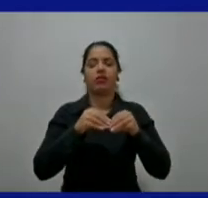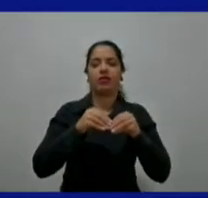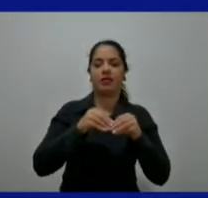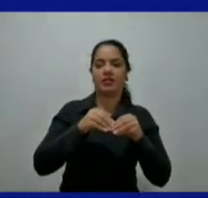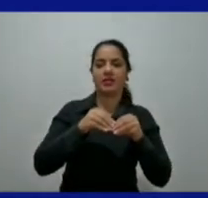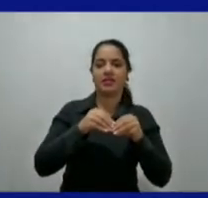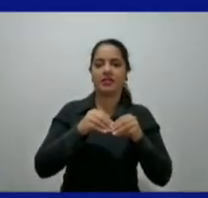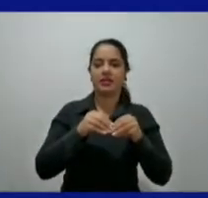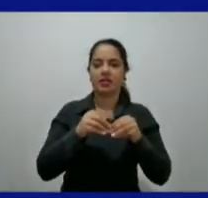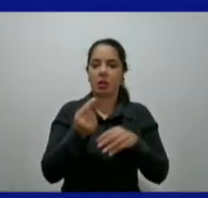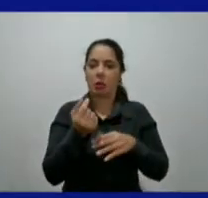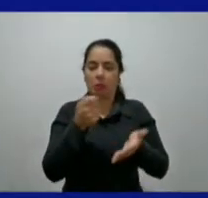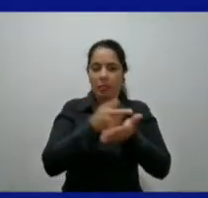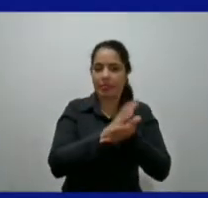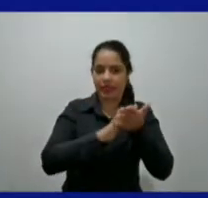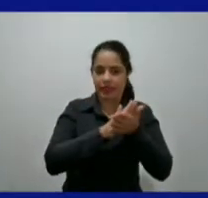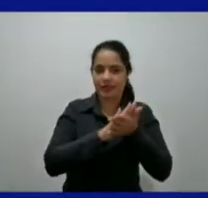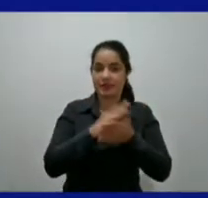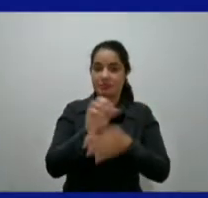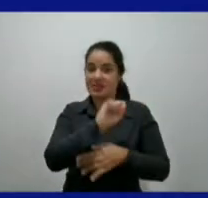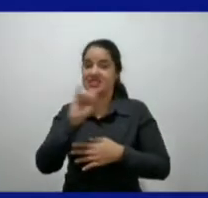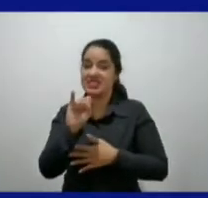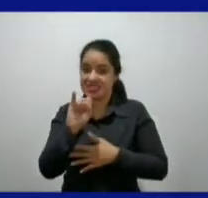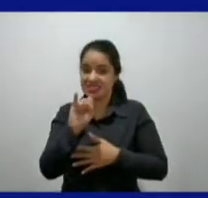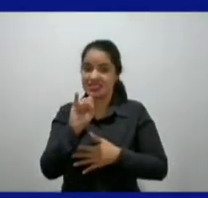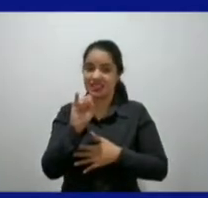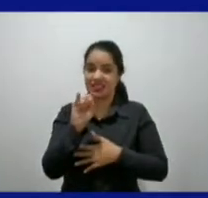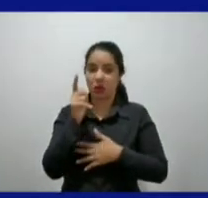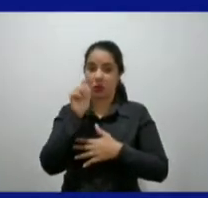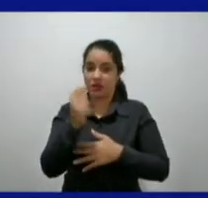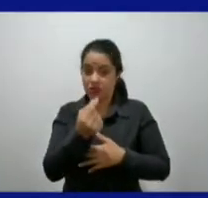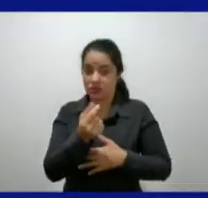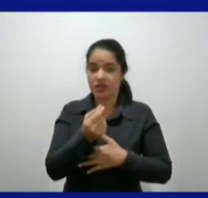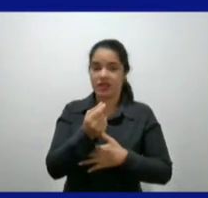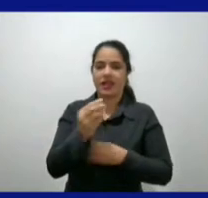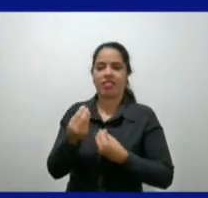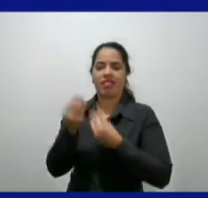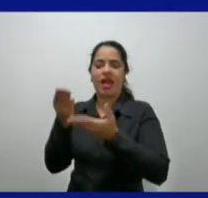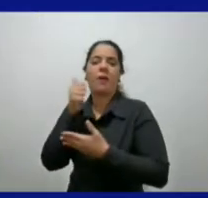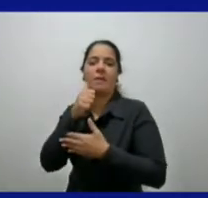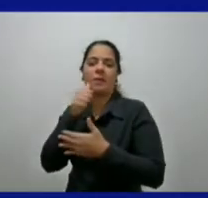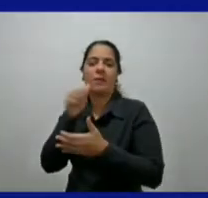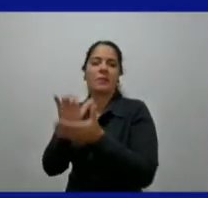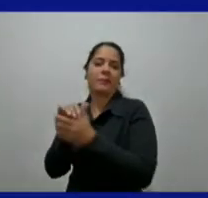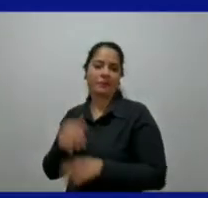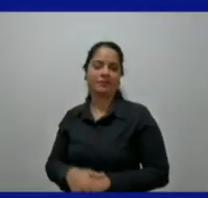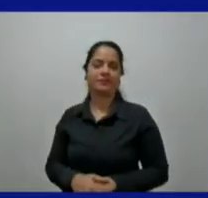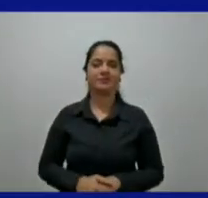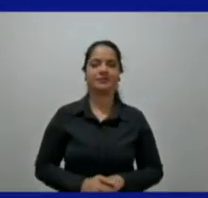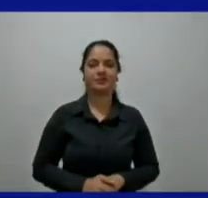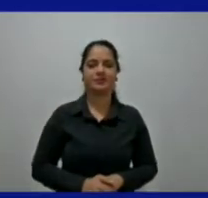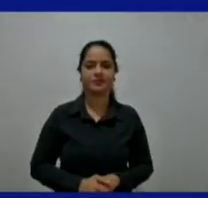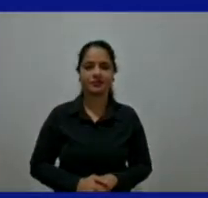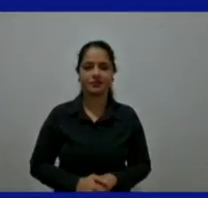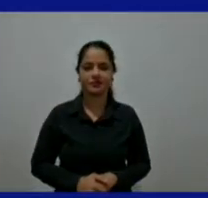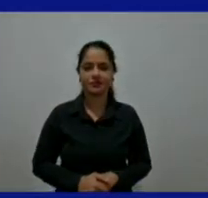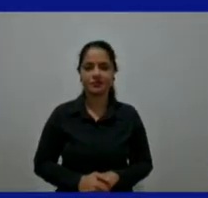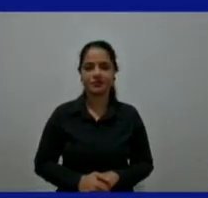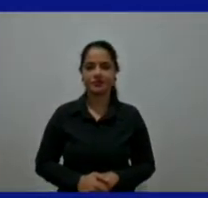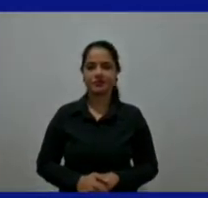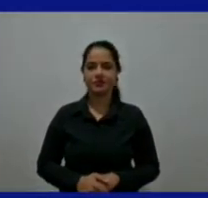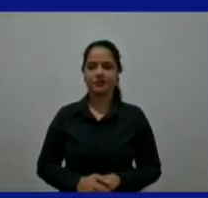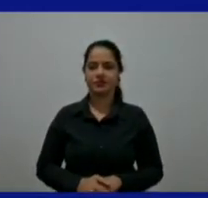Além disso, o SG precisa de ser, deixar de ser uma generalização e passar a